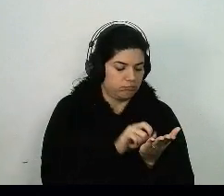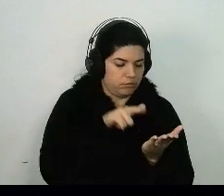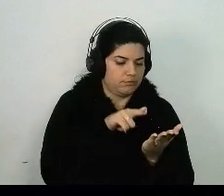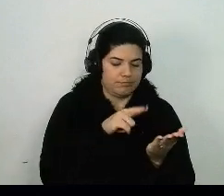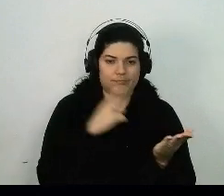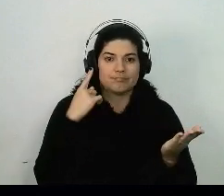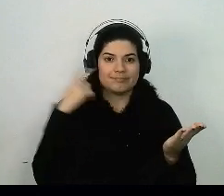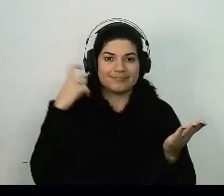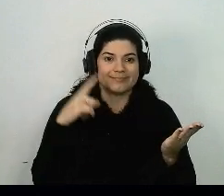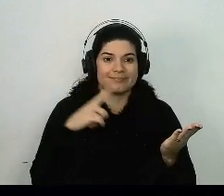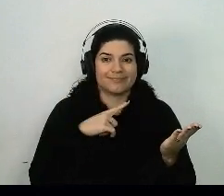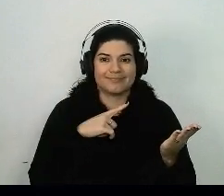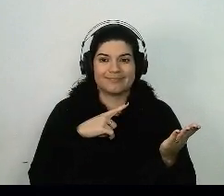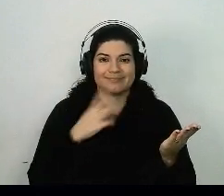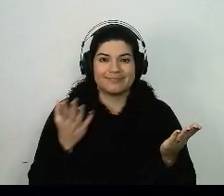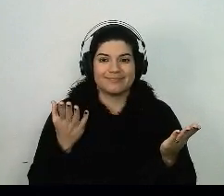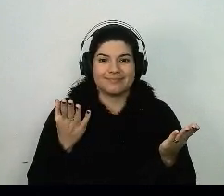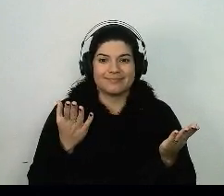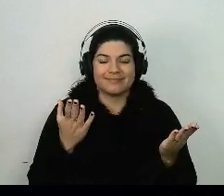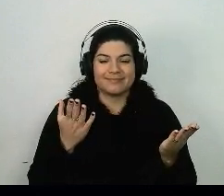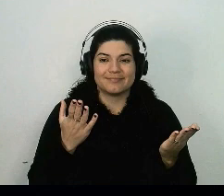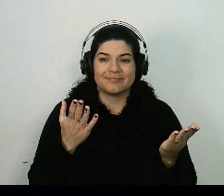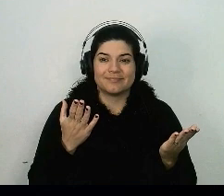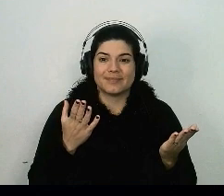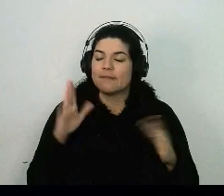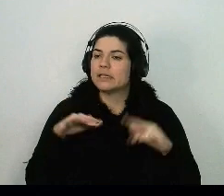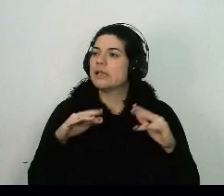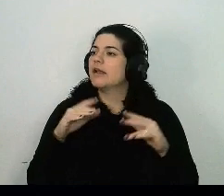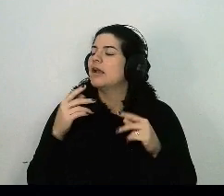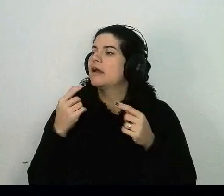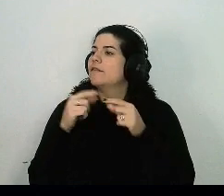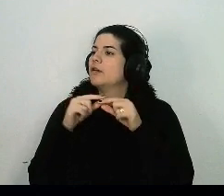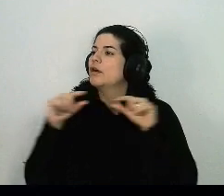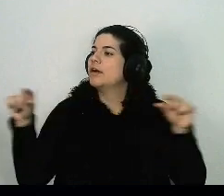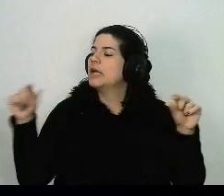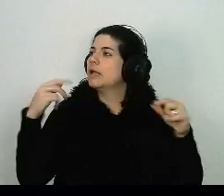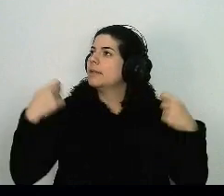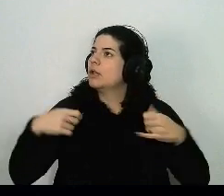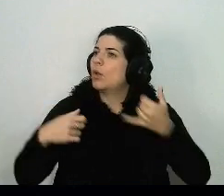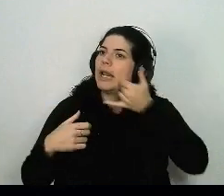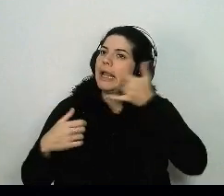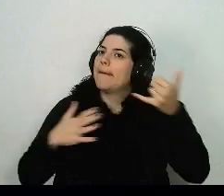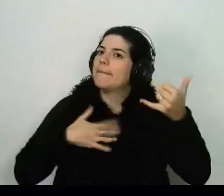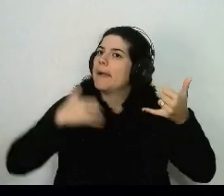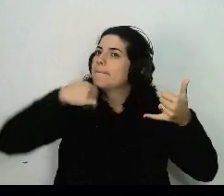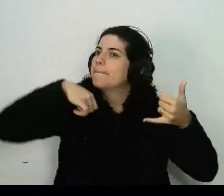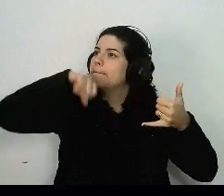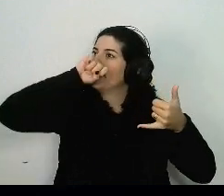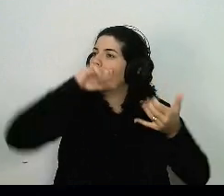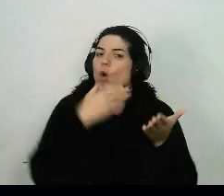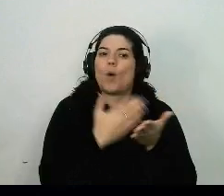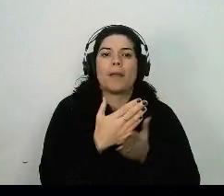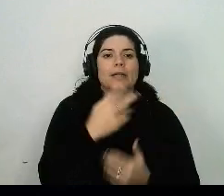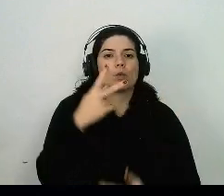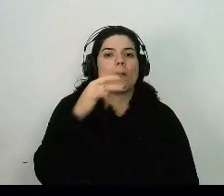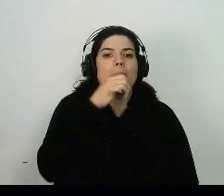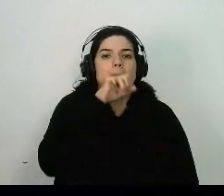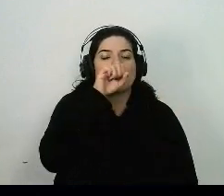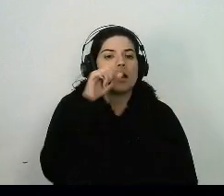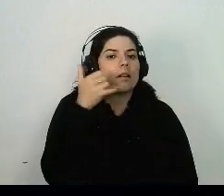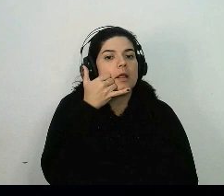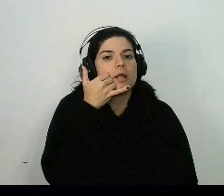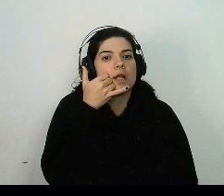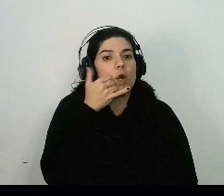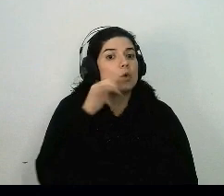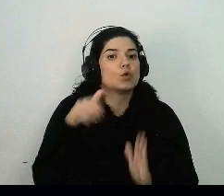se não tivesse o tundum, né? Você no meio da frase fala, acho que eu tenho que ligar para minha mãe. Aí ele começa a ligar para sua mãe está ouvindo tudo que você